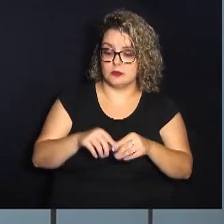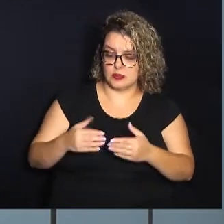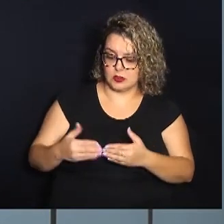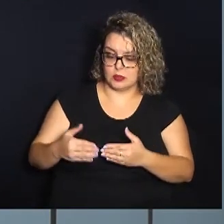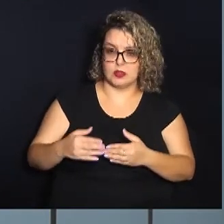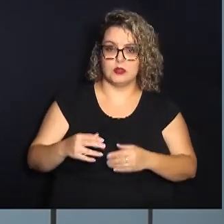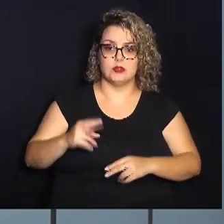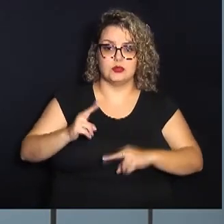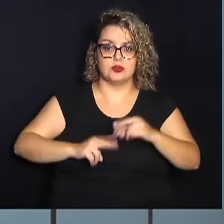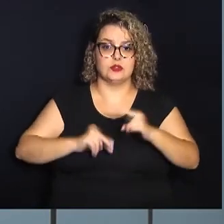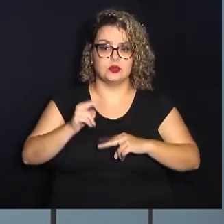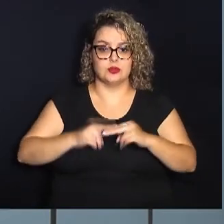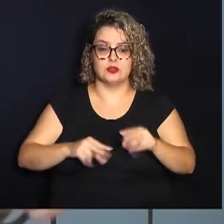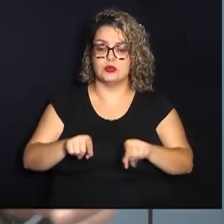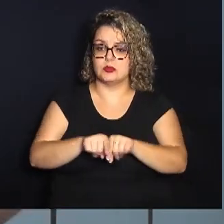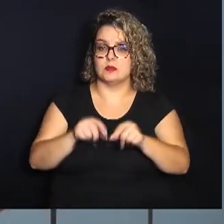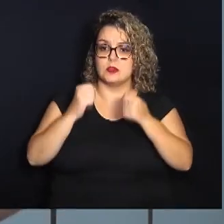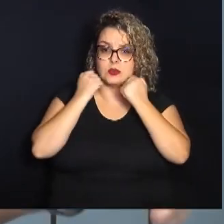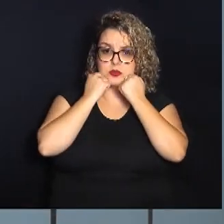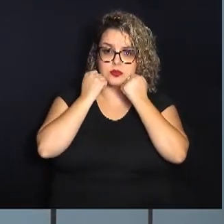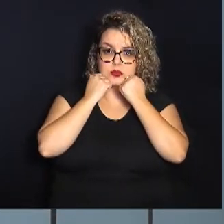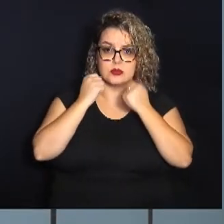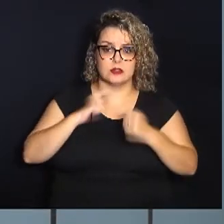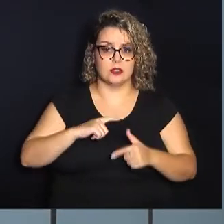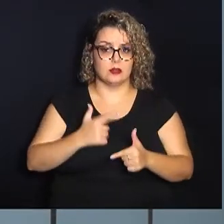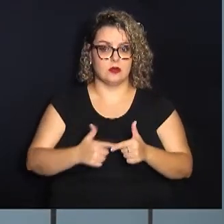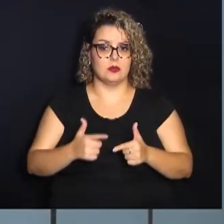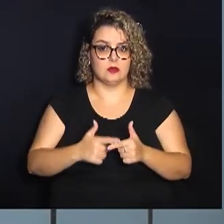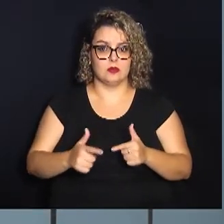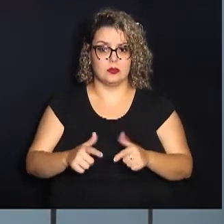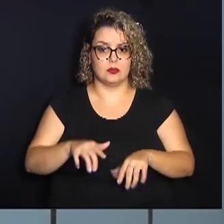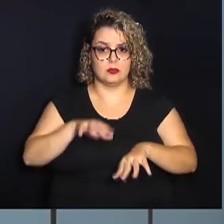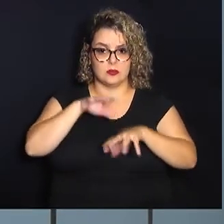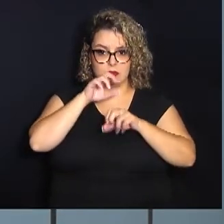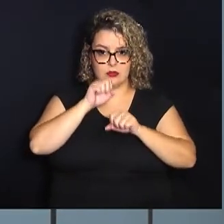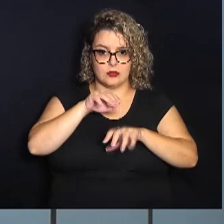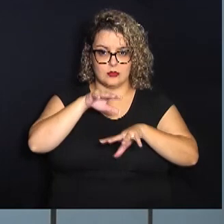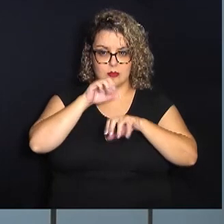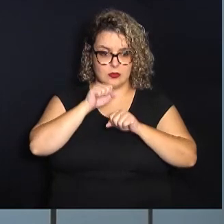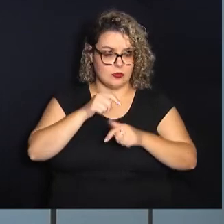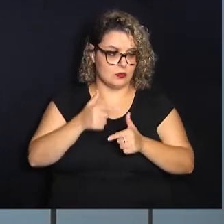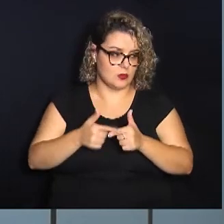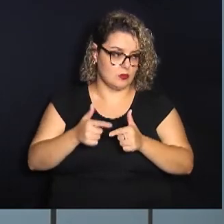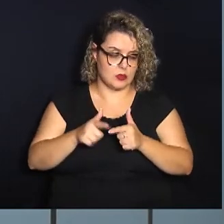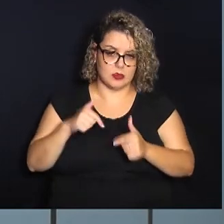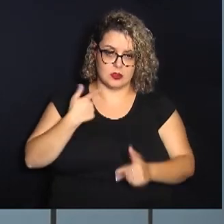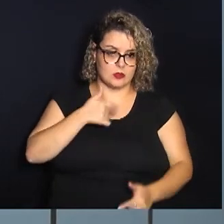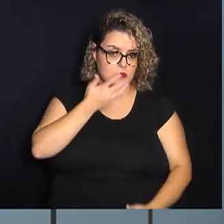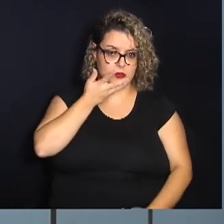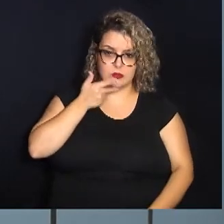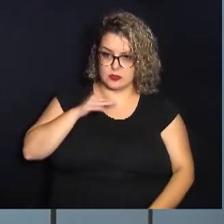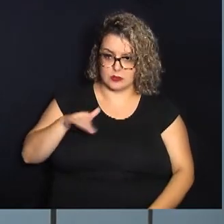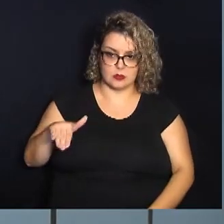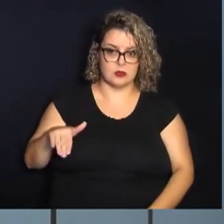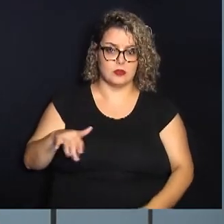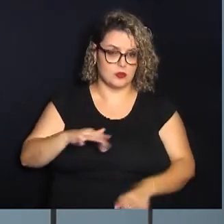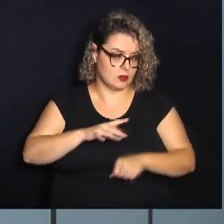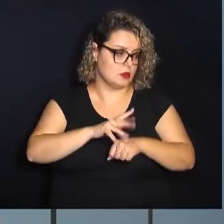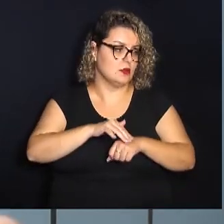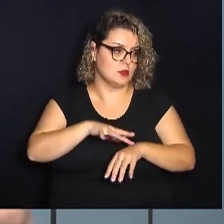junho, julho, nós temos o problema o problema respiratório nas nossas crianças. Doenças Então respiratórias. já